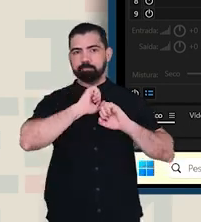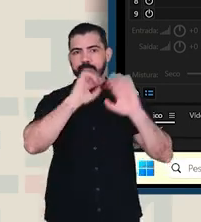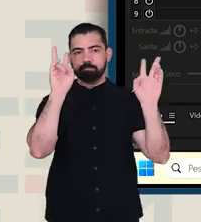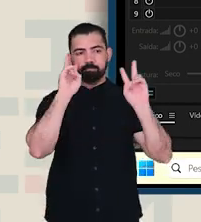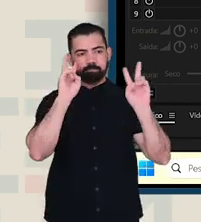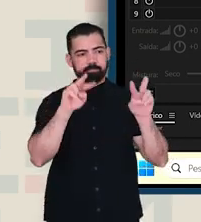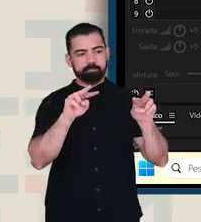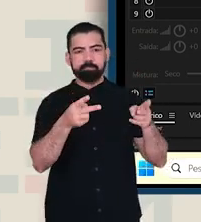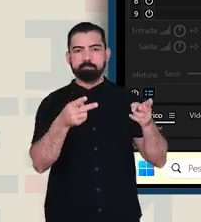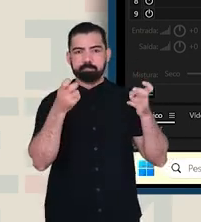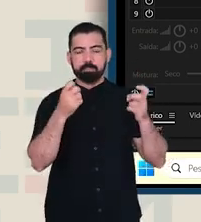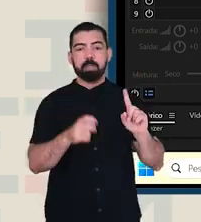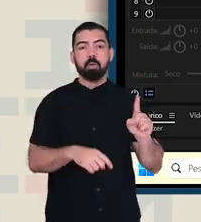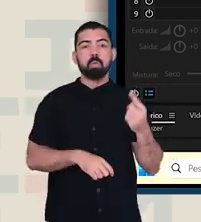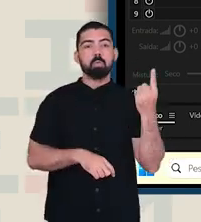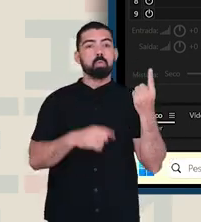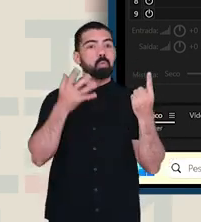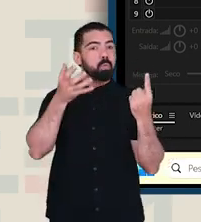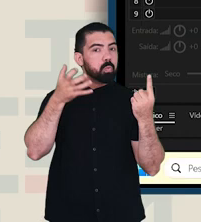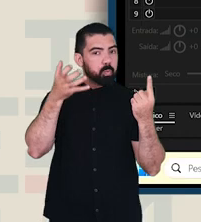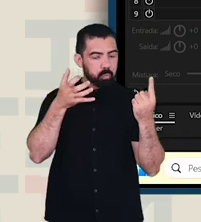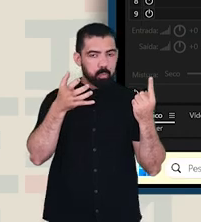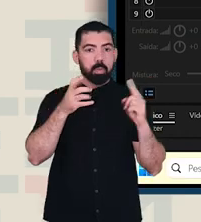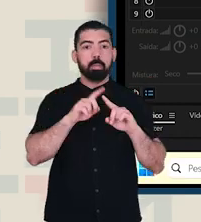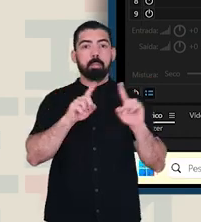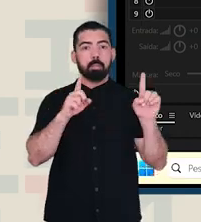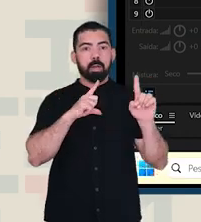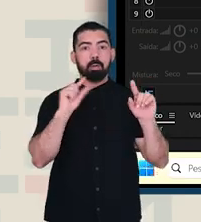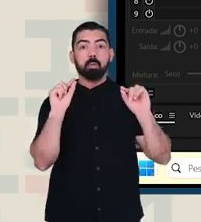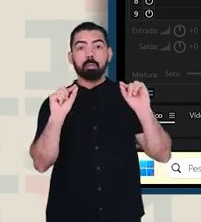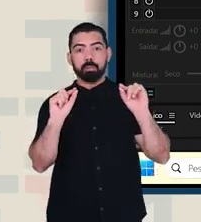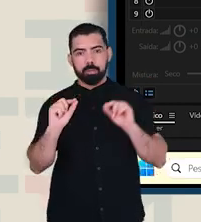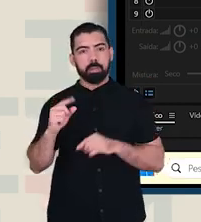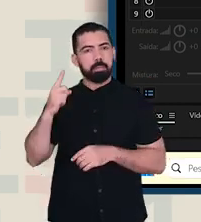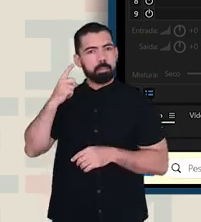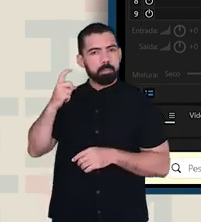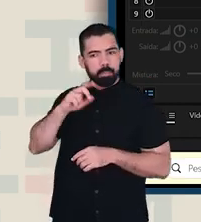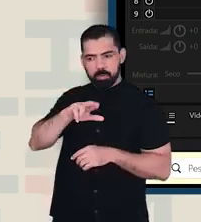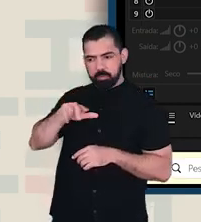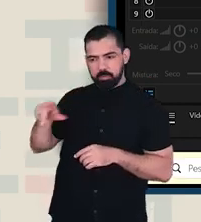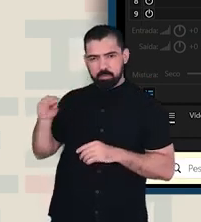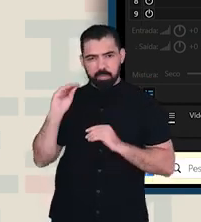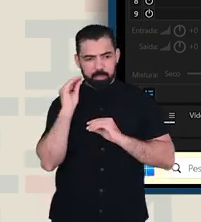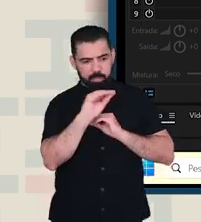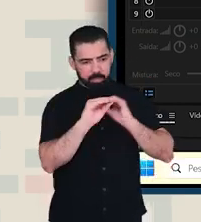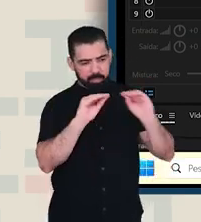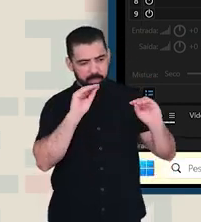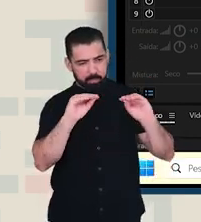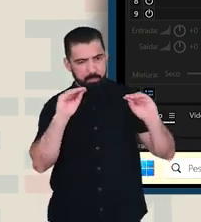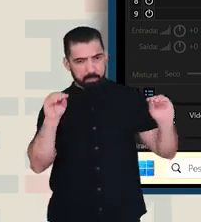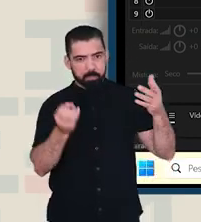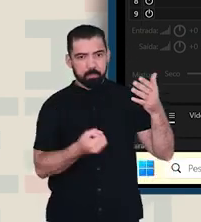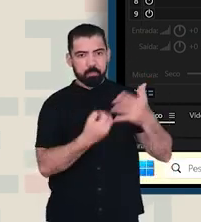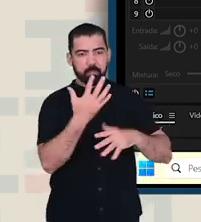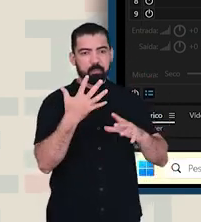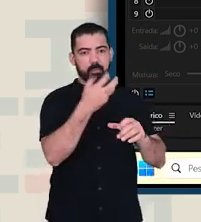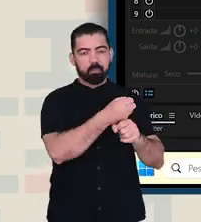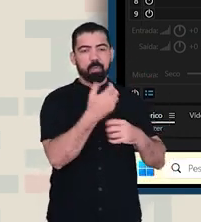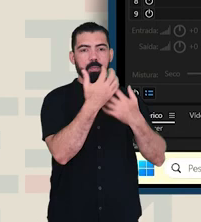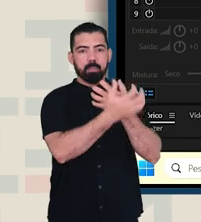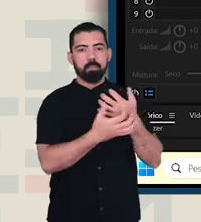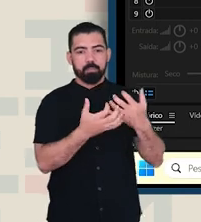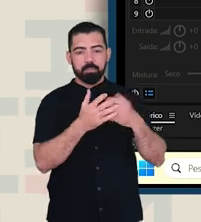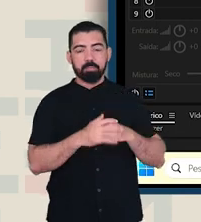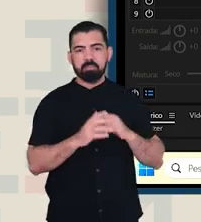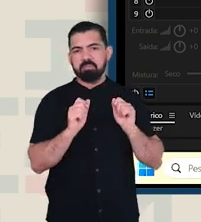claramente um único som, mas construído a partir da conjunção de várias coisinhas. Bom, podemos fazer